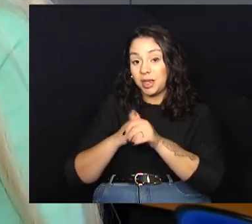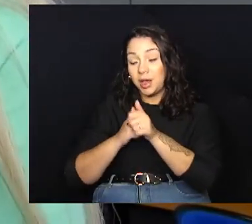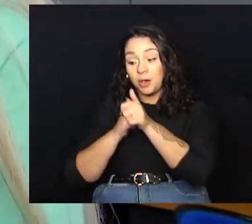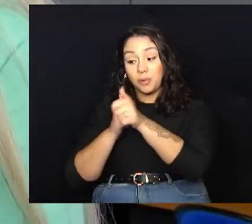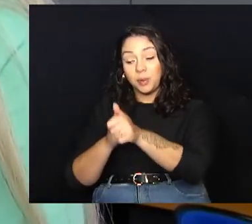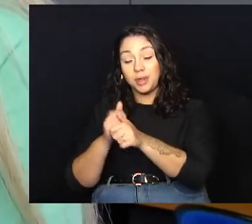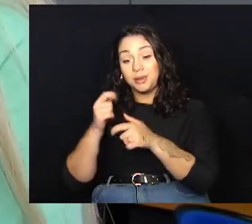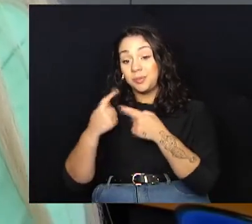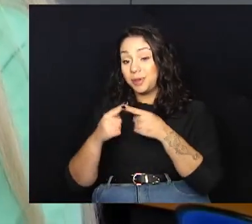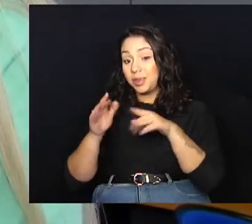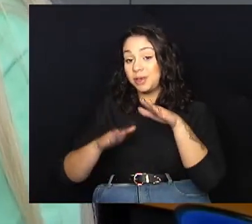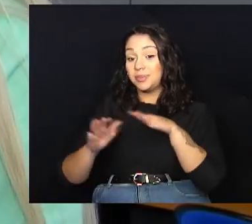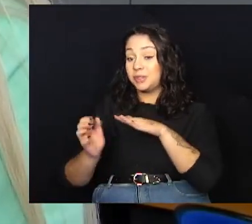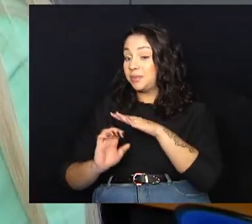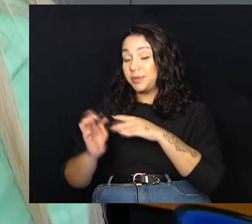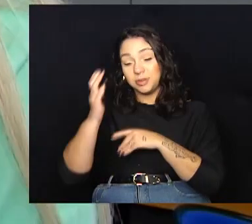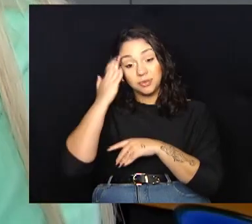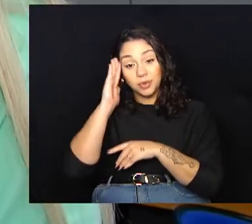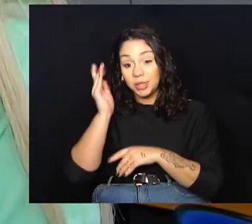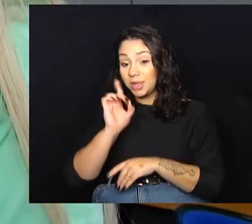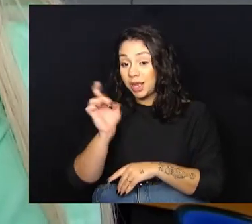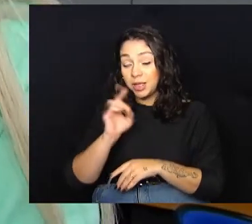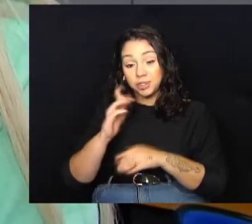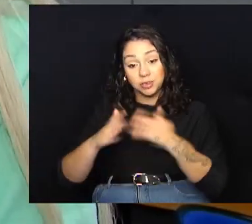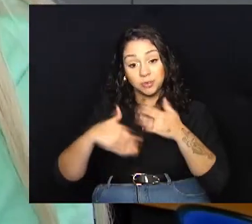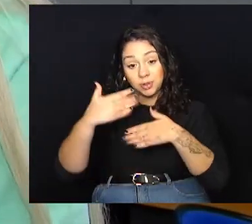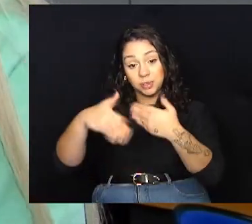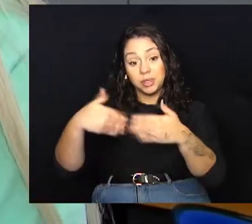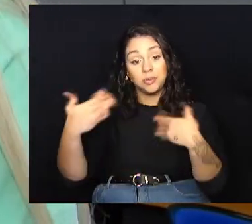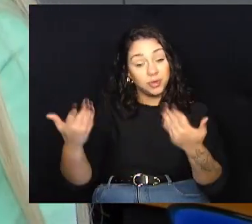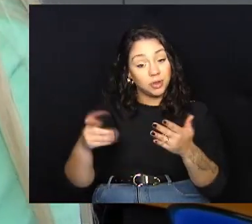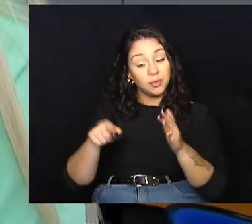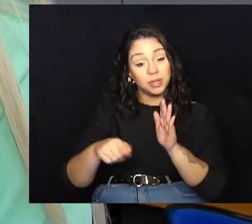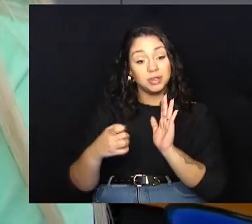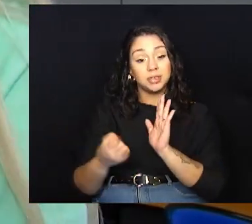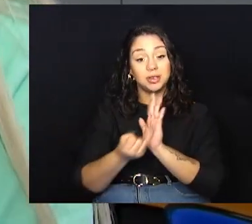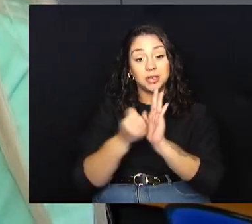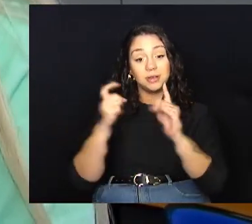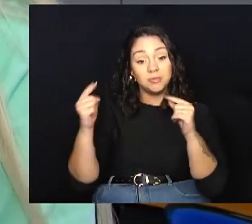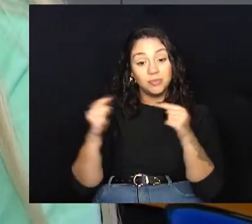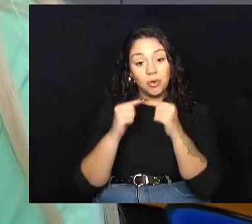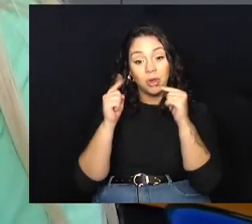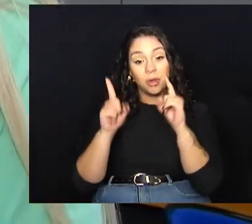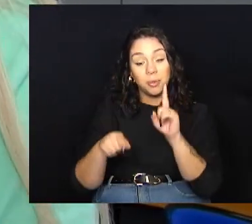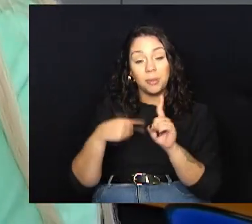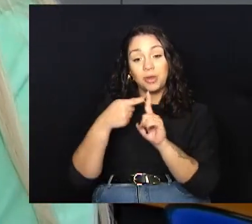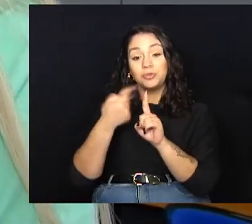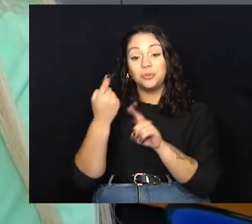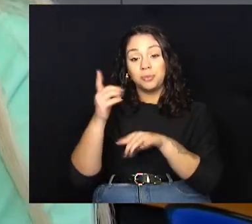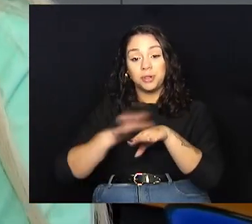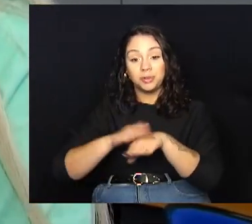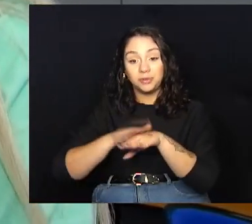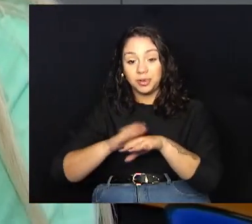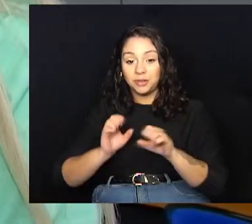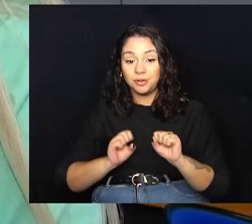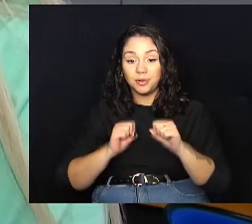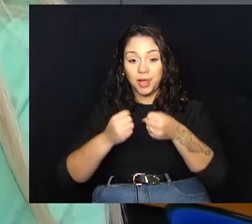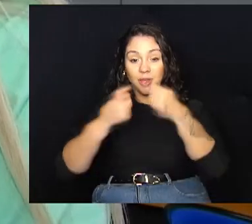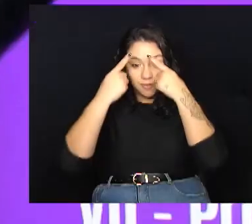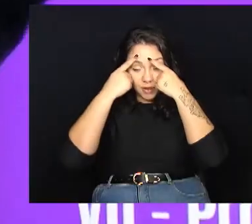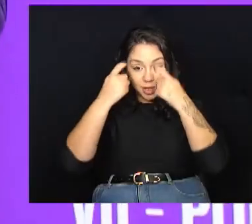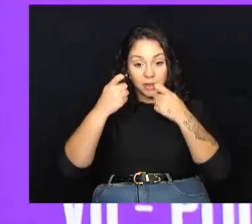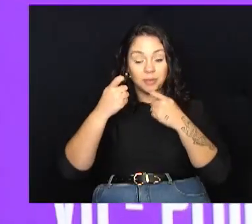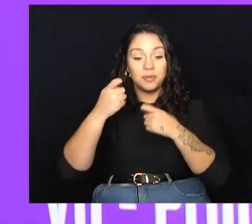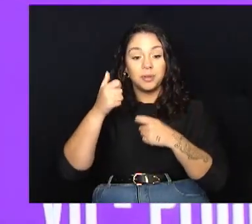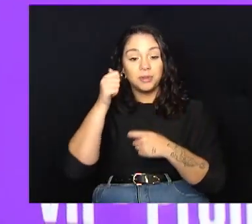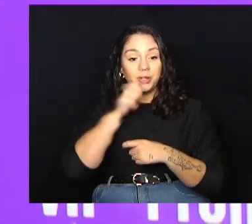muitas vezes não entender esse processo Então esse selo vem de encontro com mais uma ação sobre enfrenta a violência contra as